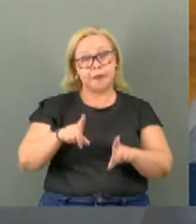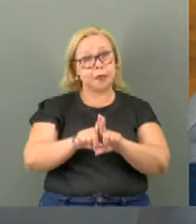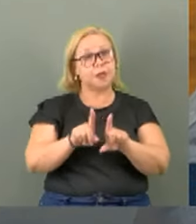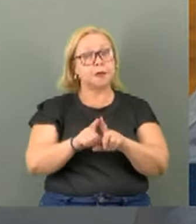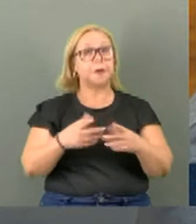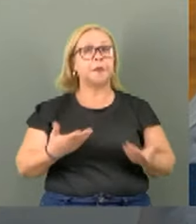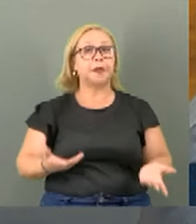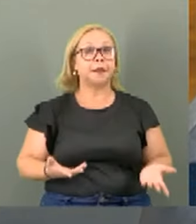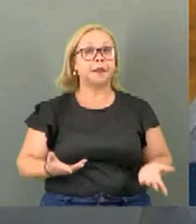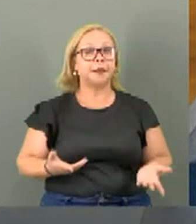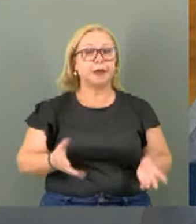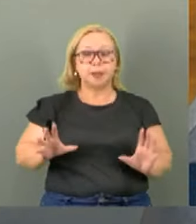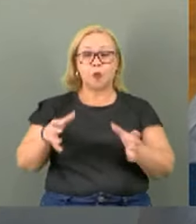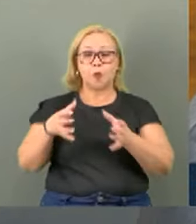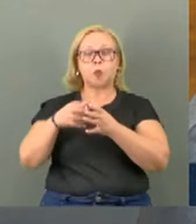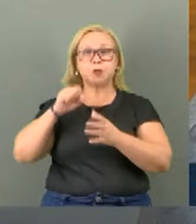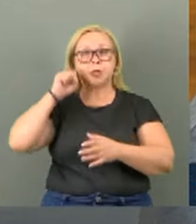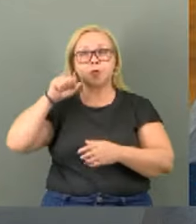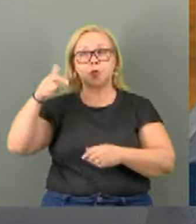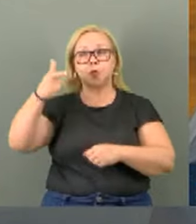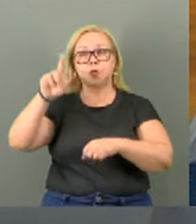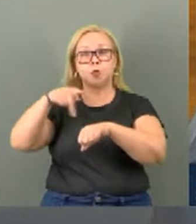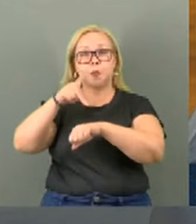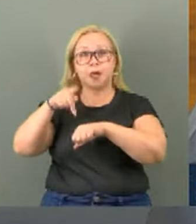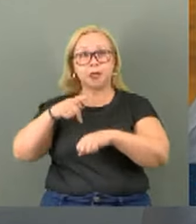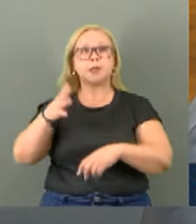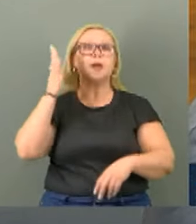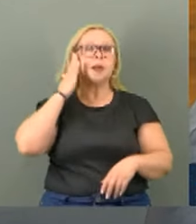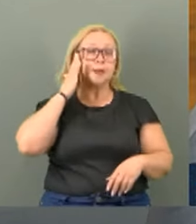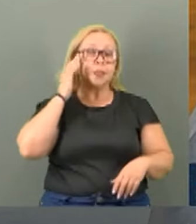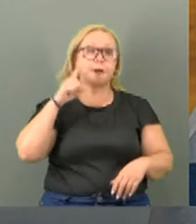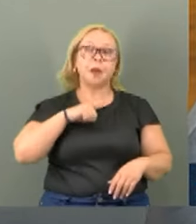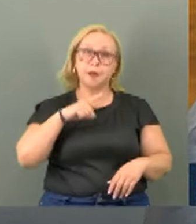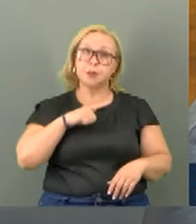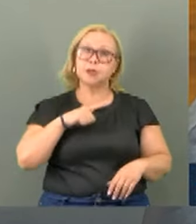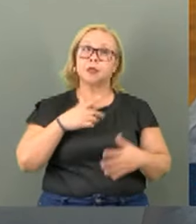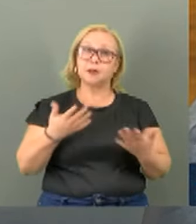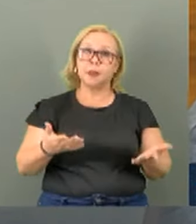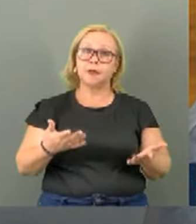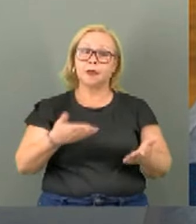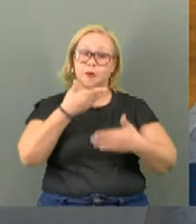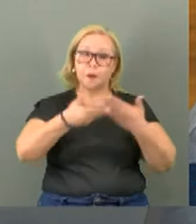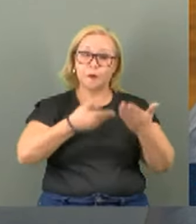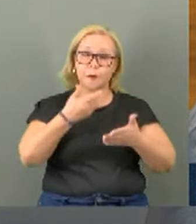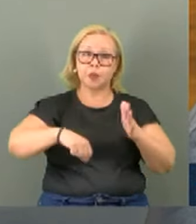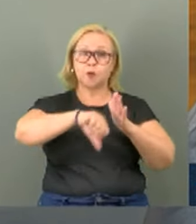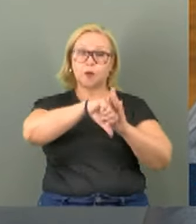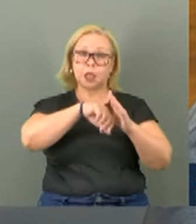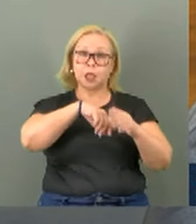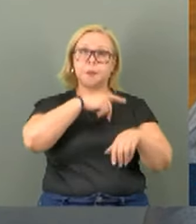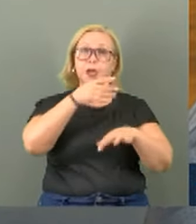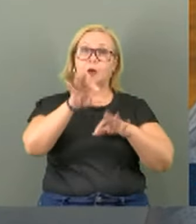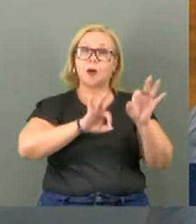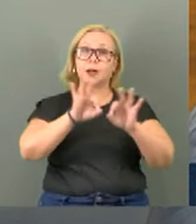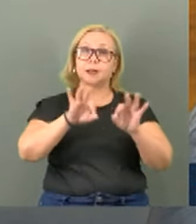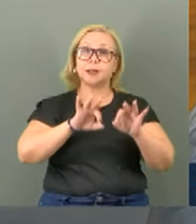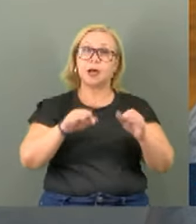outro país, que a gente sabe que tem envolvimento até mesmo com crime organizado de outros países. Entendeu? Não sei se